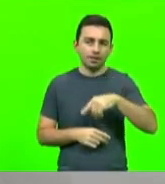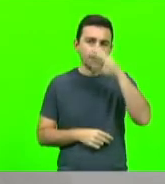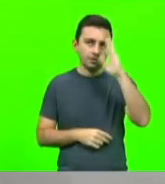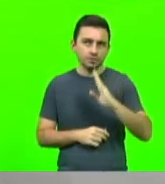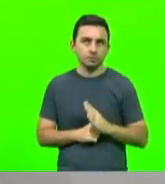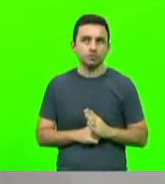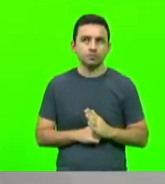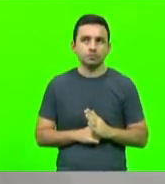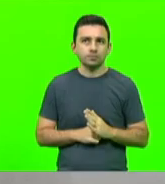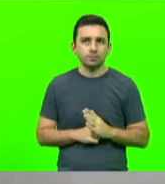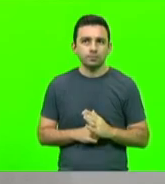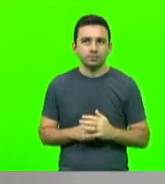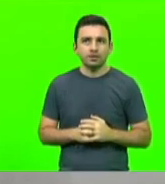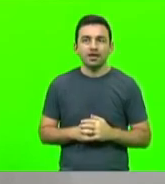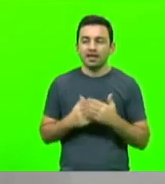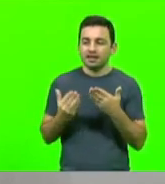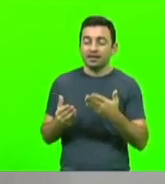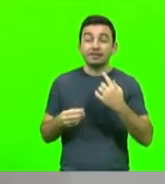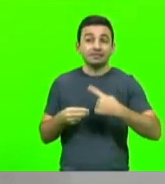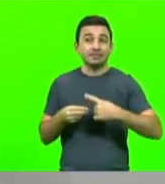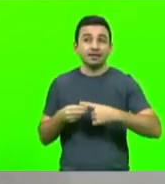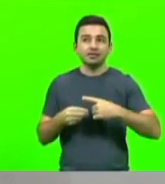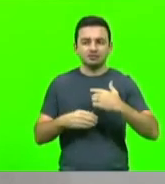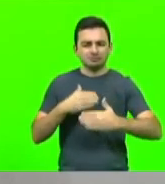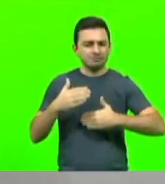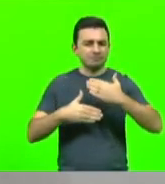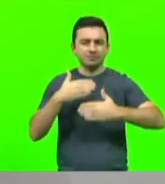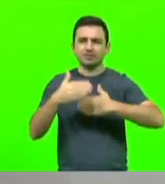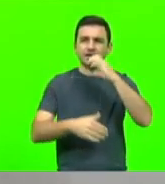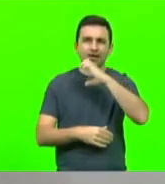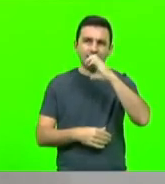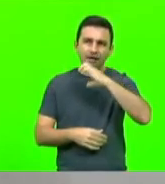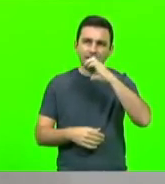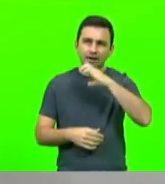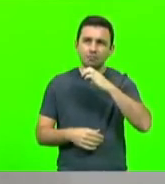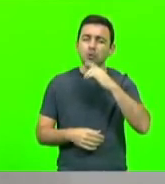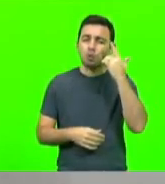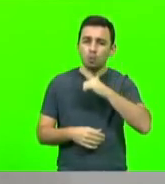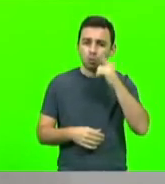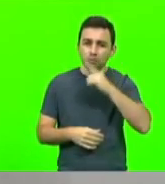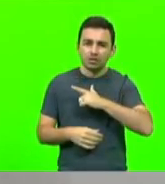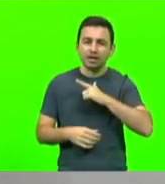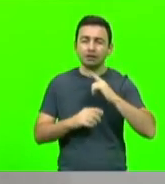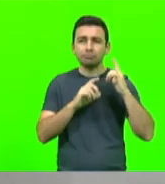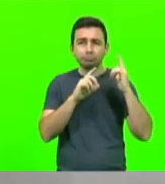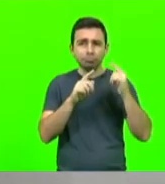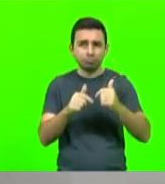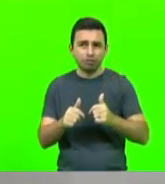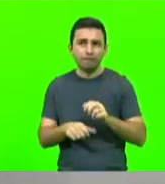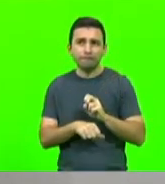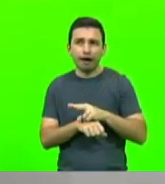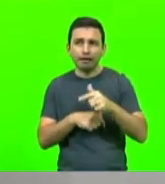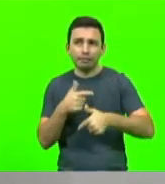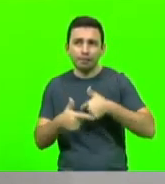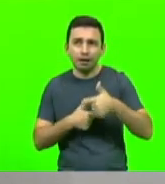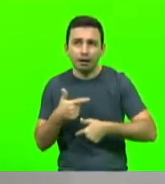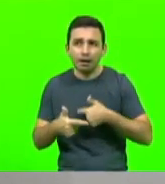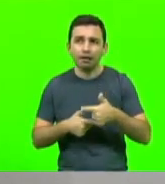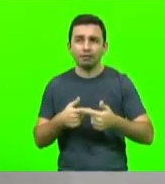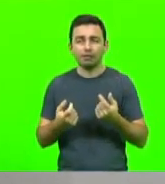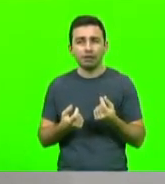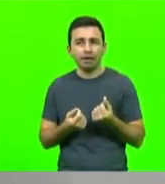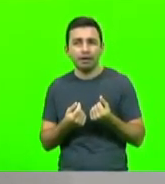disse, é uma cidade que cresce exponencialmente, porque nós temos, sim, essa tradição de gerar vagas de emprego e de gerar riquezas